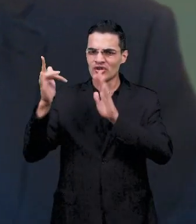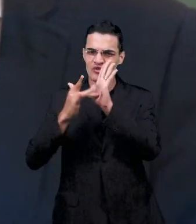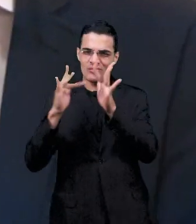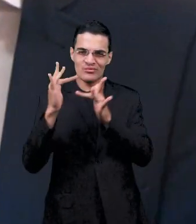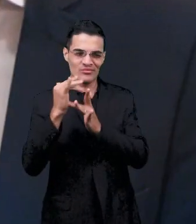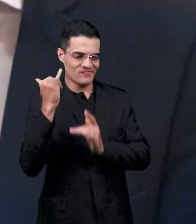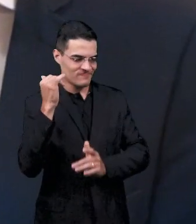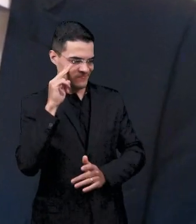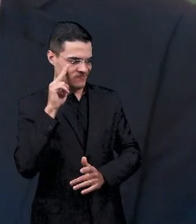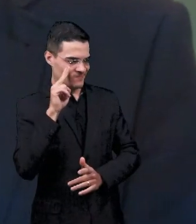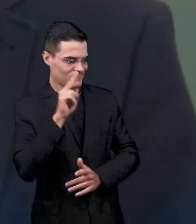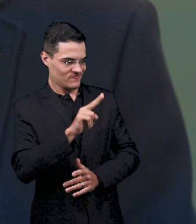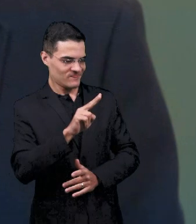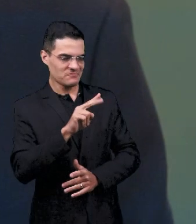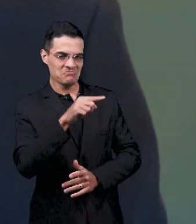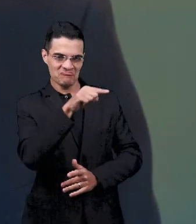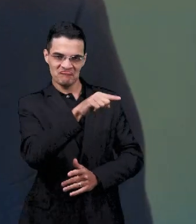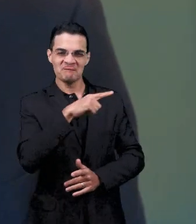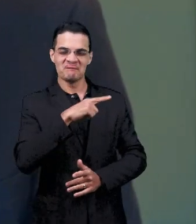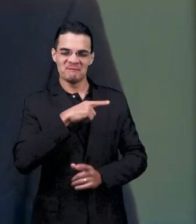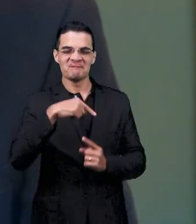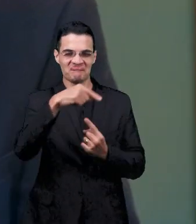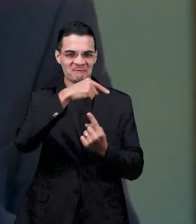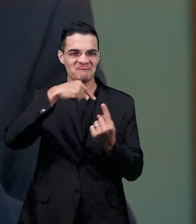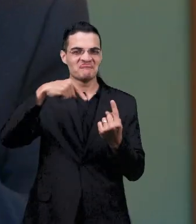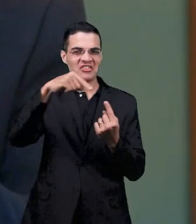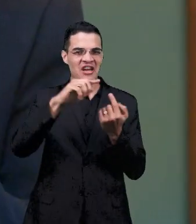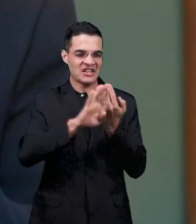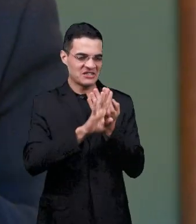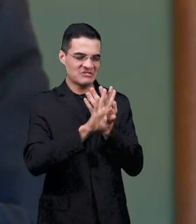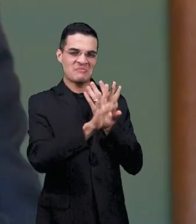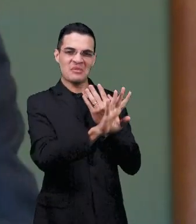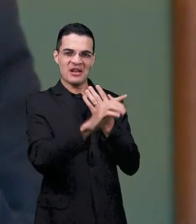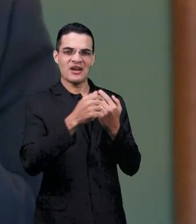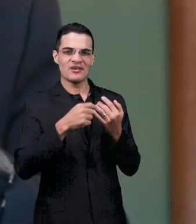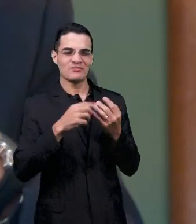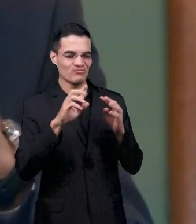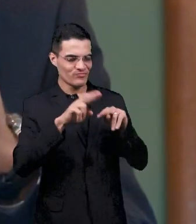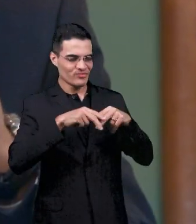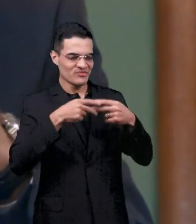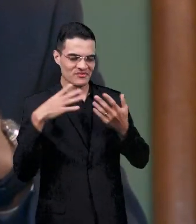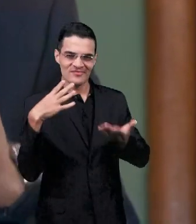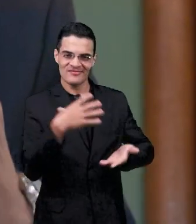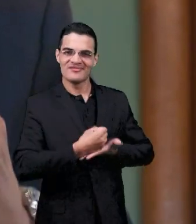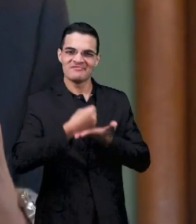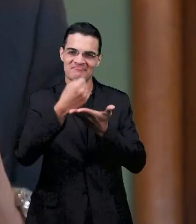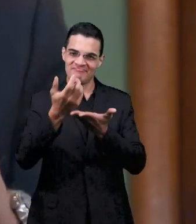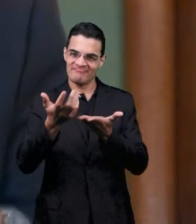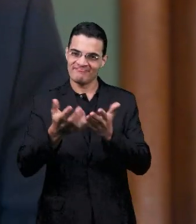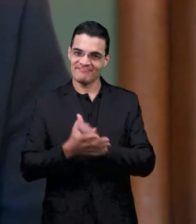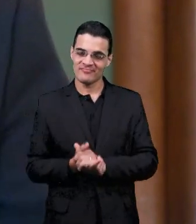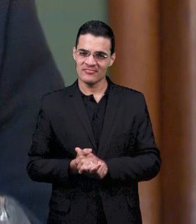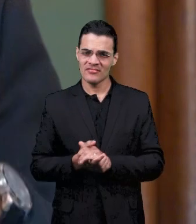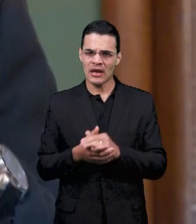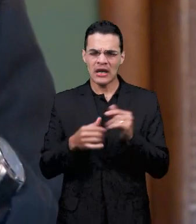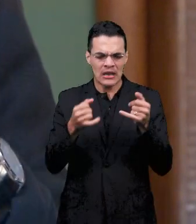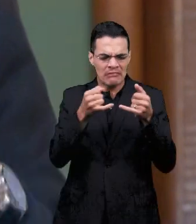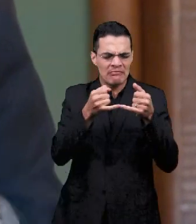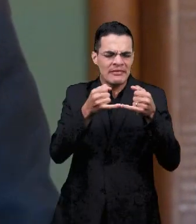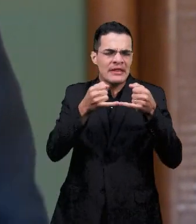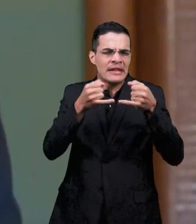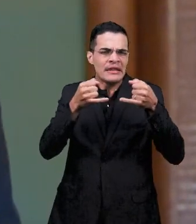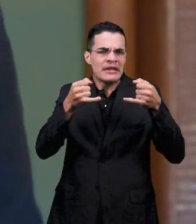observe as irmãs, de linho fino, ou seja, era um linho fino, ou seja, não era um pesado, não era uma